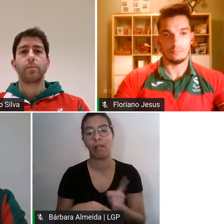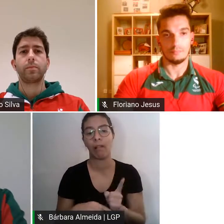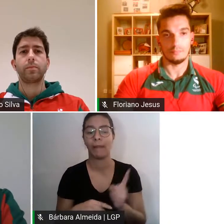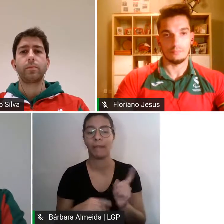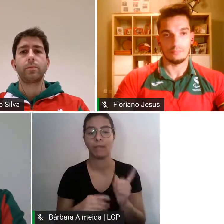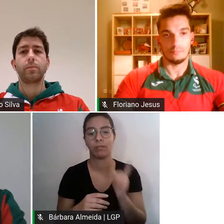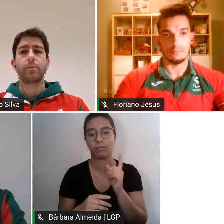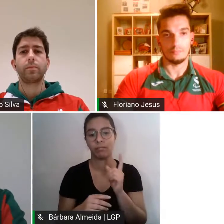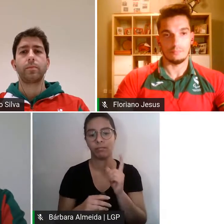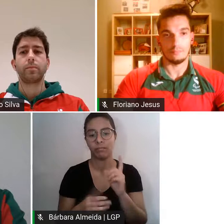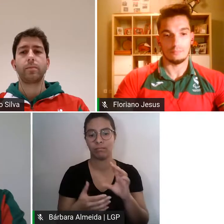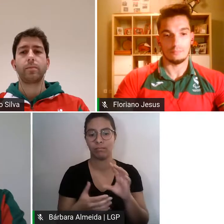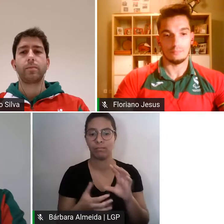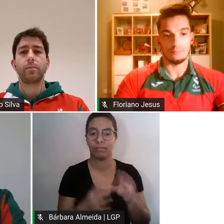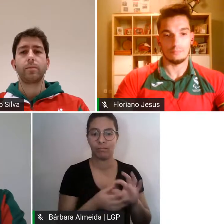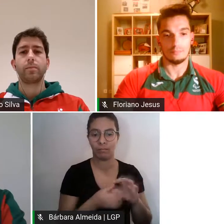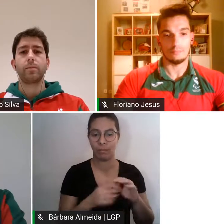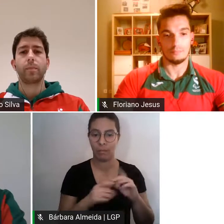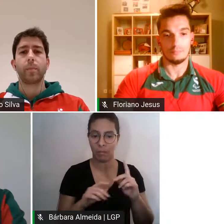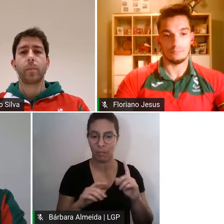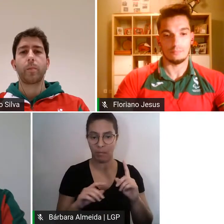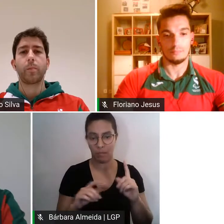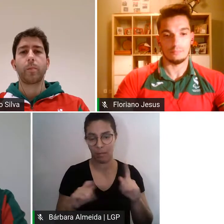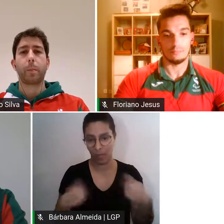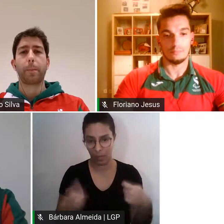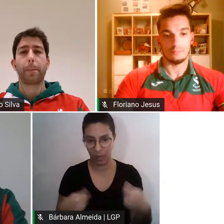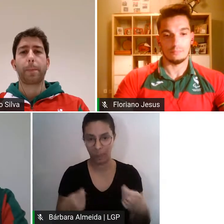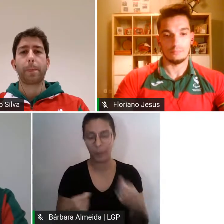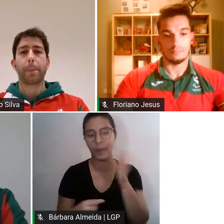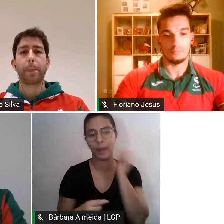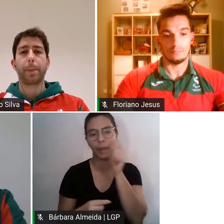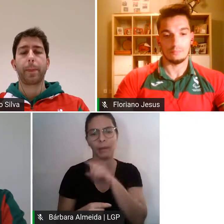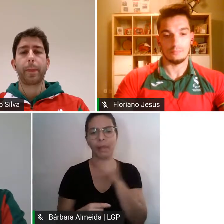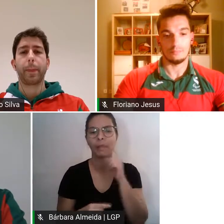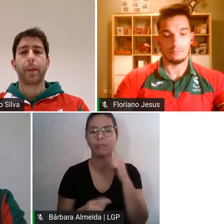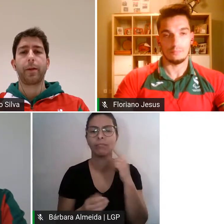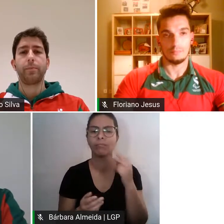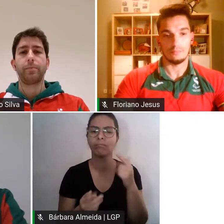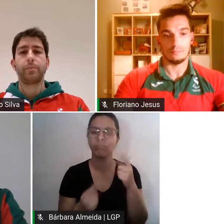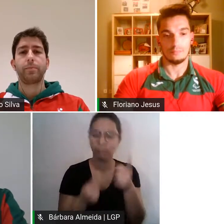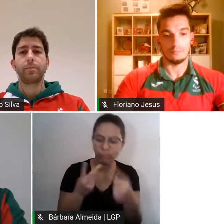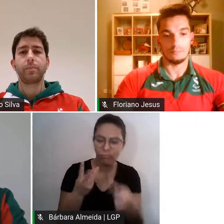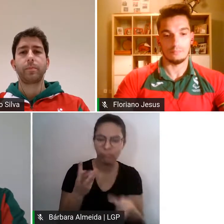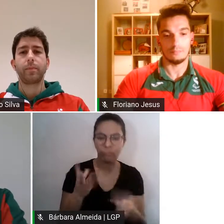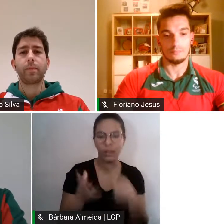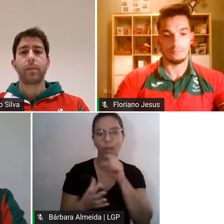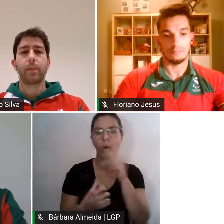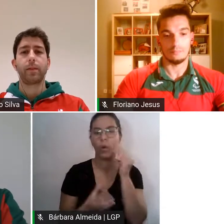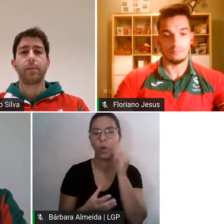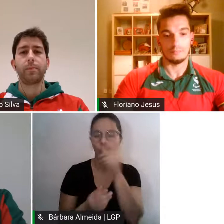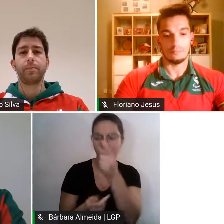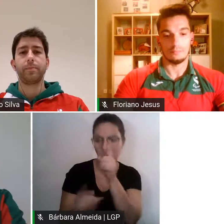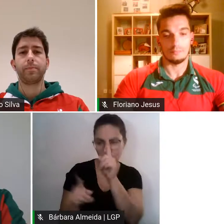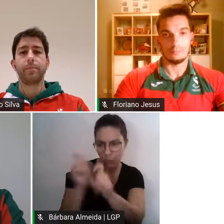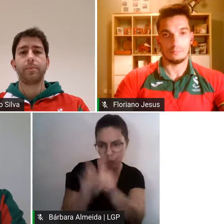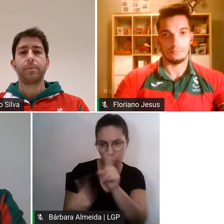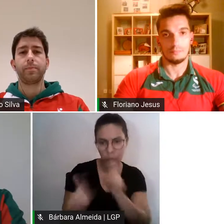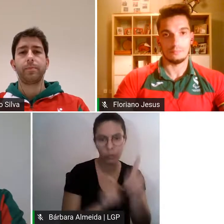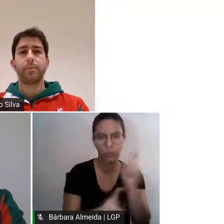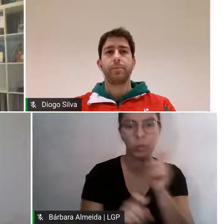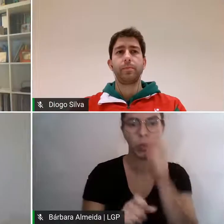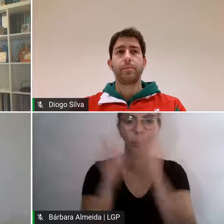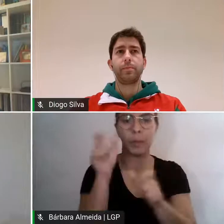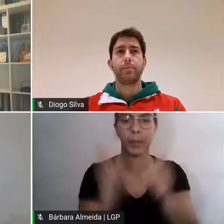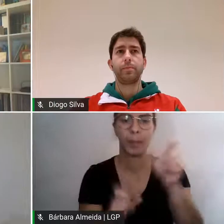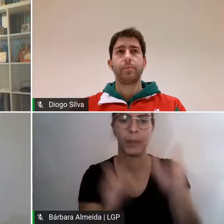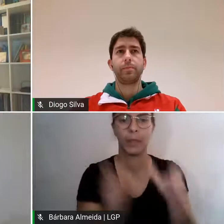perguntar que tipos de deficiências são válidos para a prática desta modalidade e como funciona o sistema de classificação dos atletas. Bom,